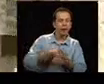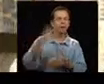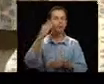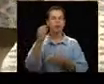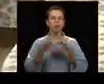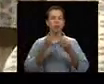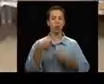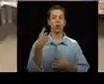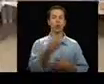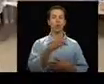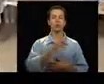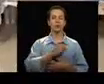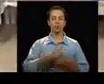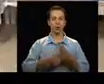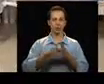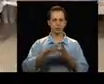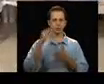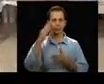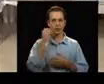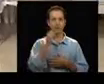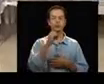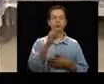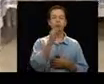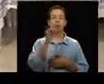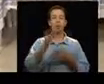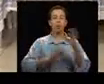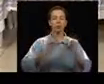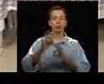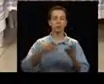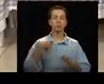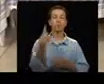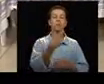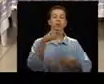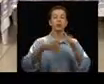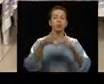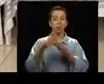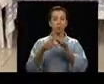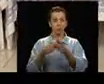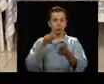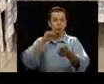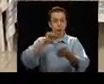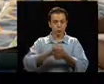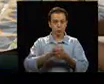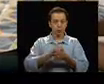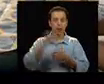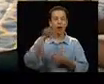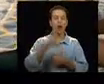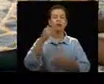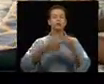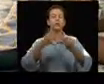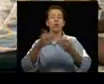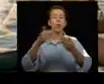né? Nós gostaríamos de saber se esse projeto que nós estamos trabalhando com vocês